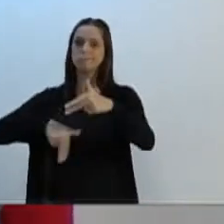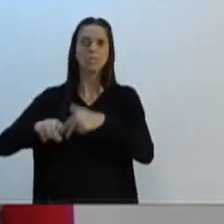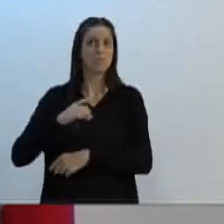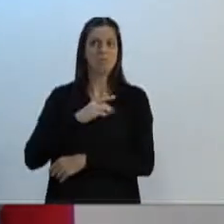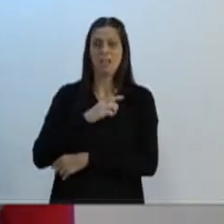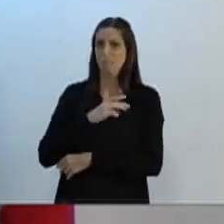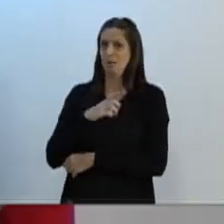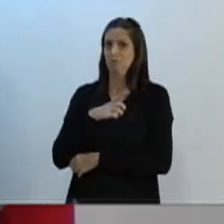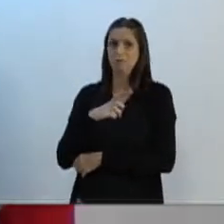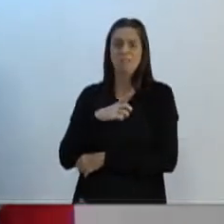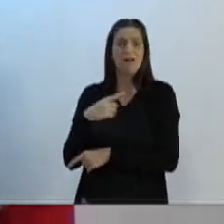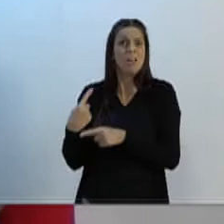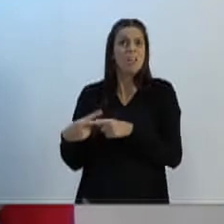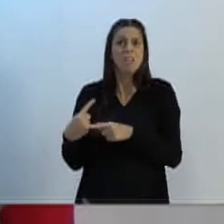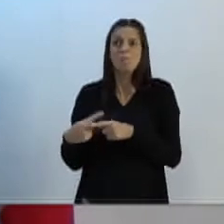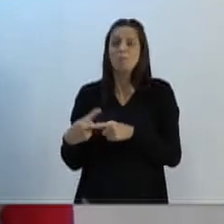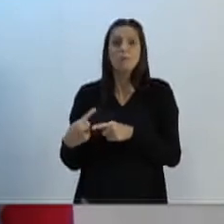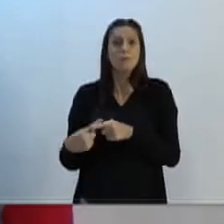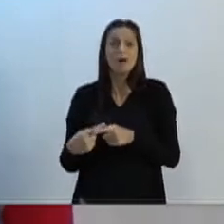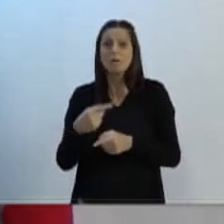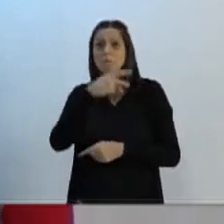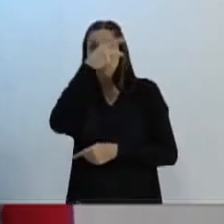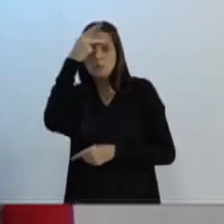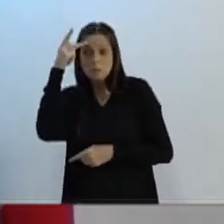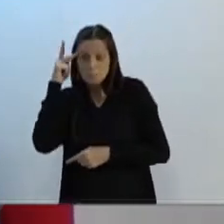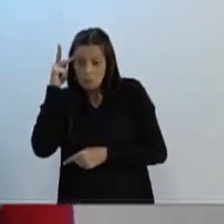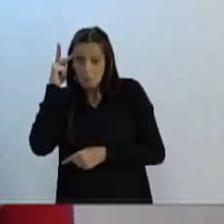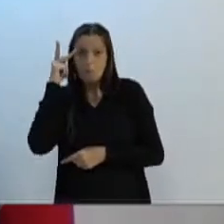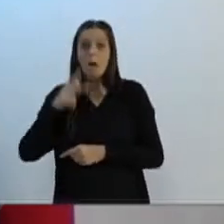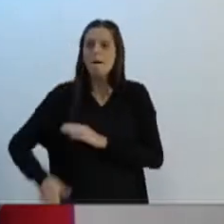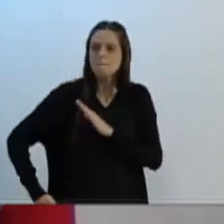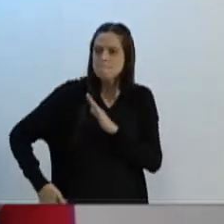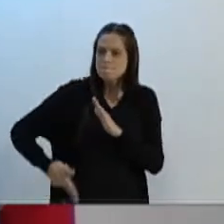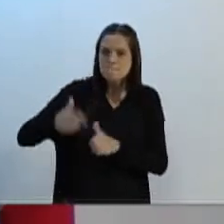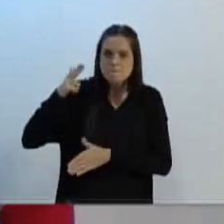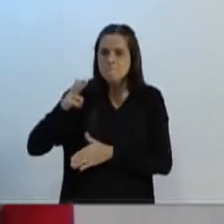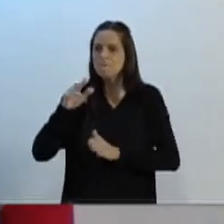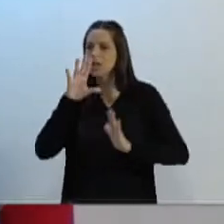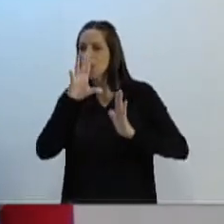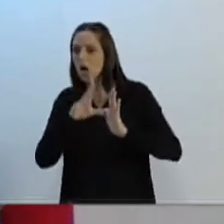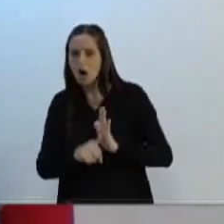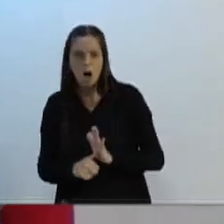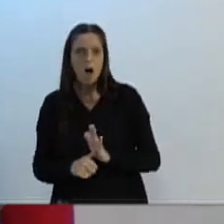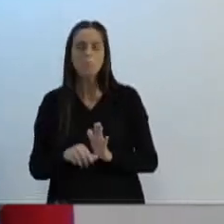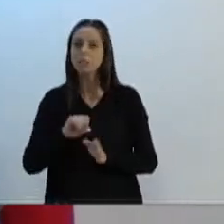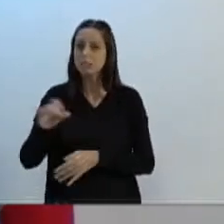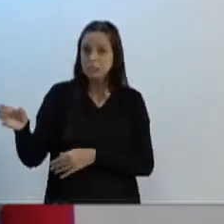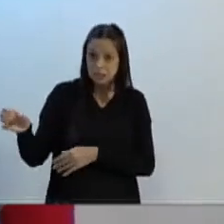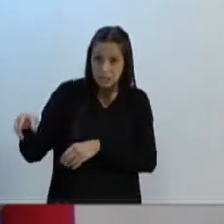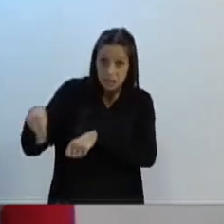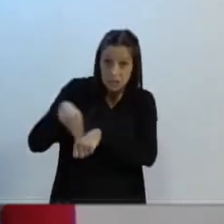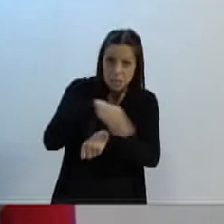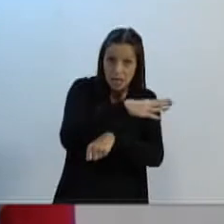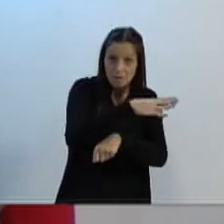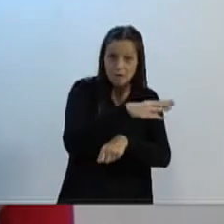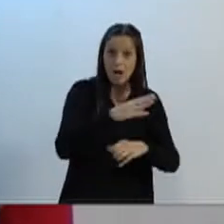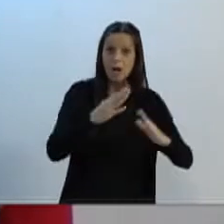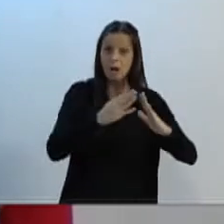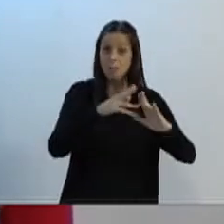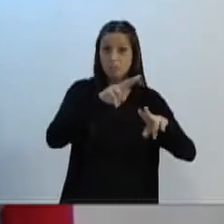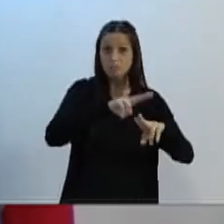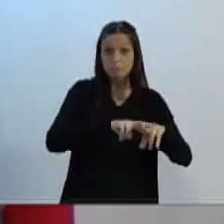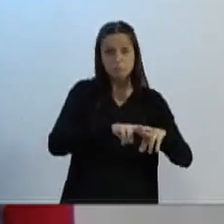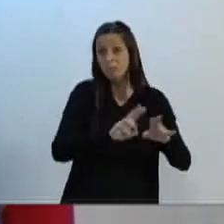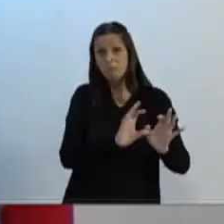bandidagem está tranquila, sabendo que, se for pega, mesmo em flagrante, como aconteceu com esse traficante, vai ser liberada